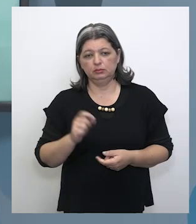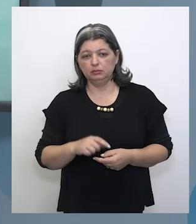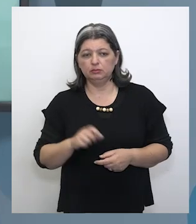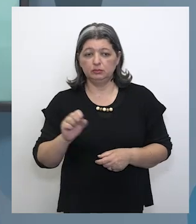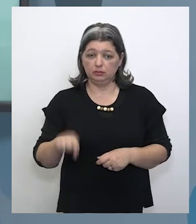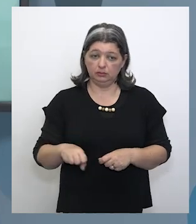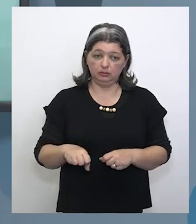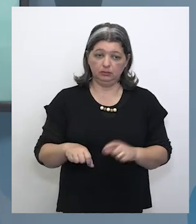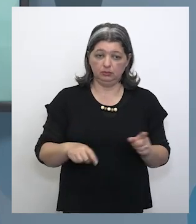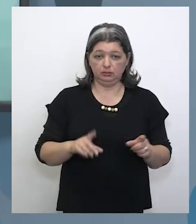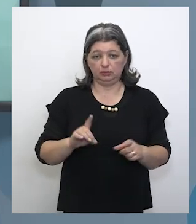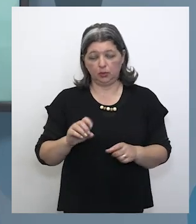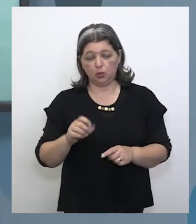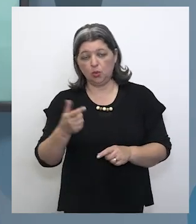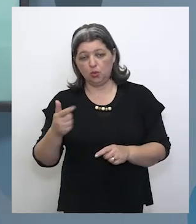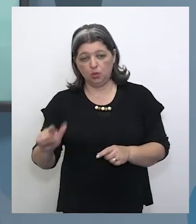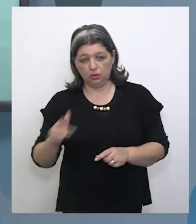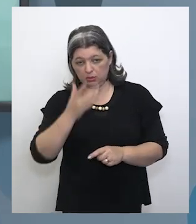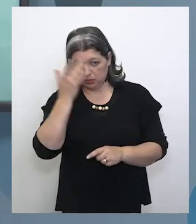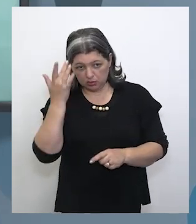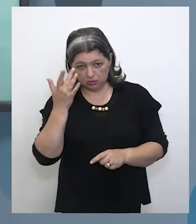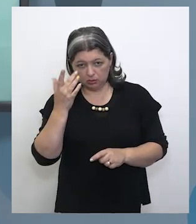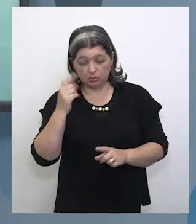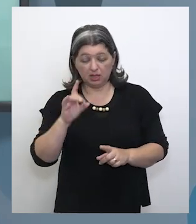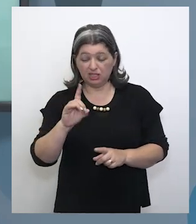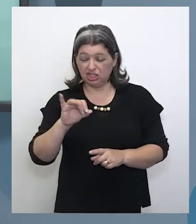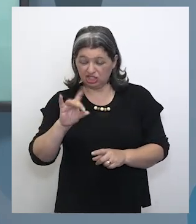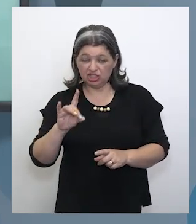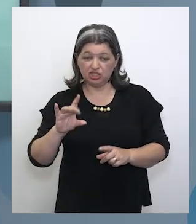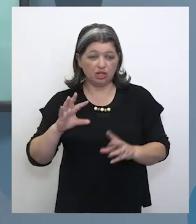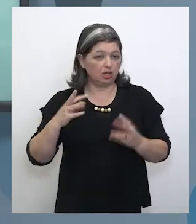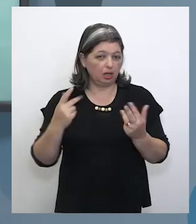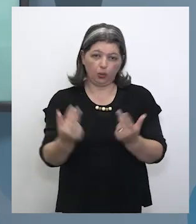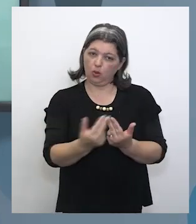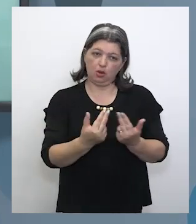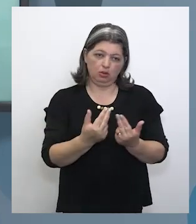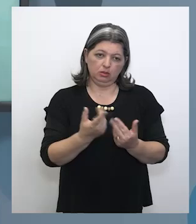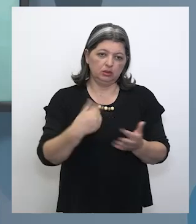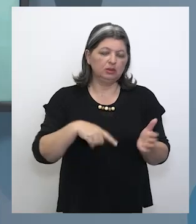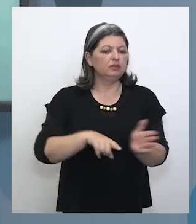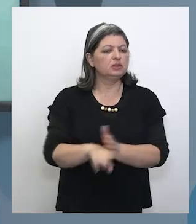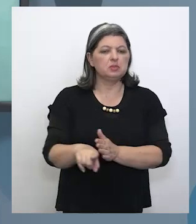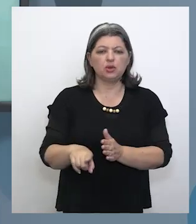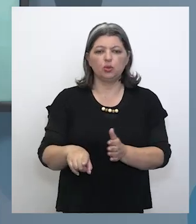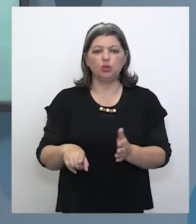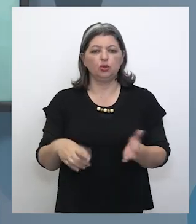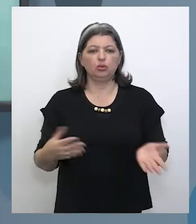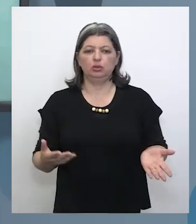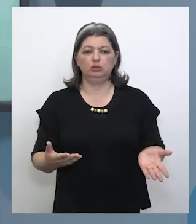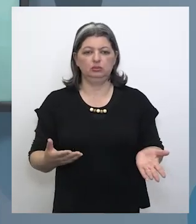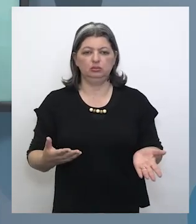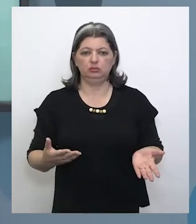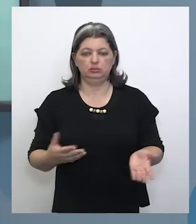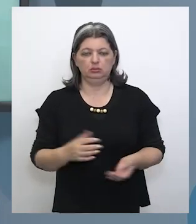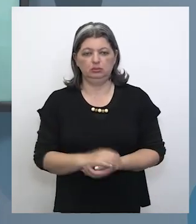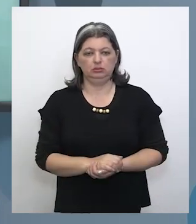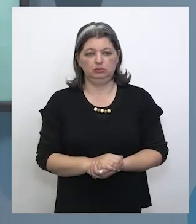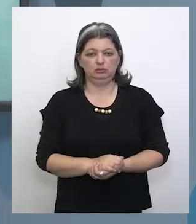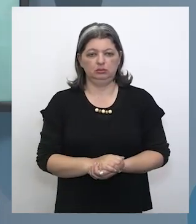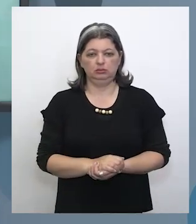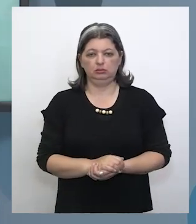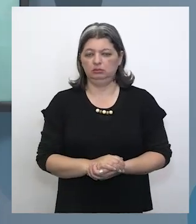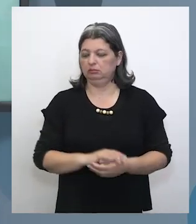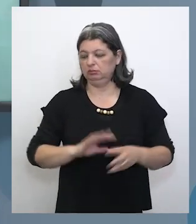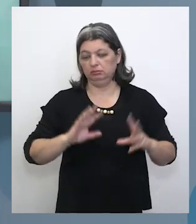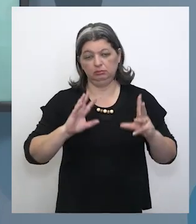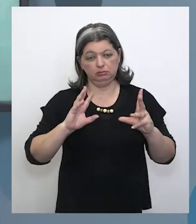Do para as outras pessoas. O did é igual para todo mundo. Então, quando eu faço pergunta, did you go? Did she go? Did they go? Então, todo